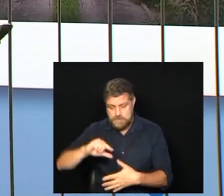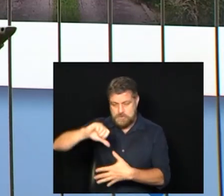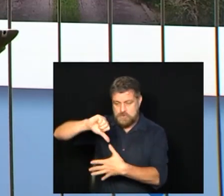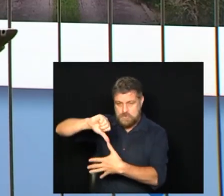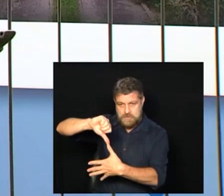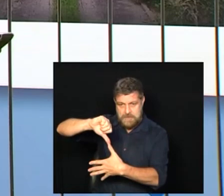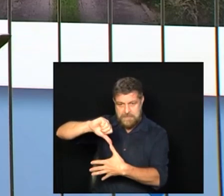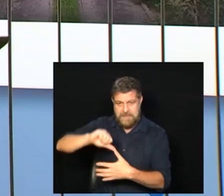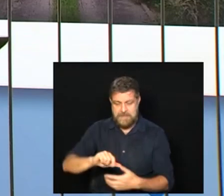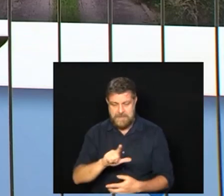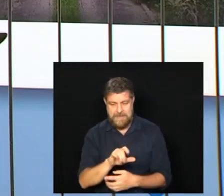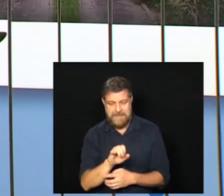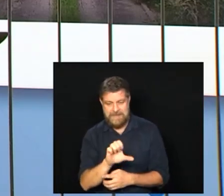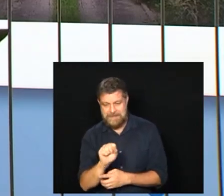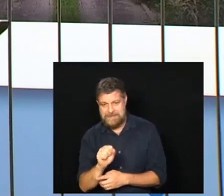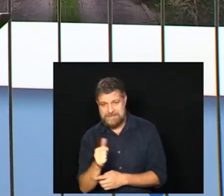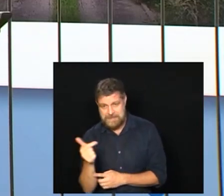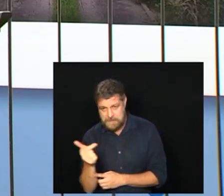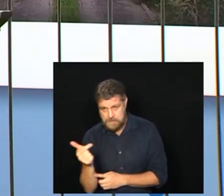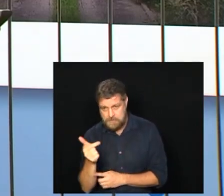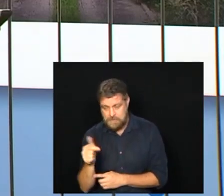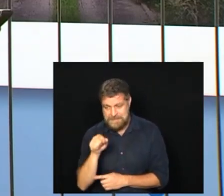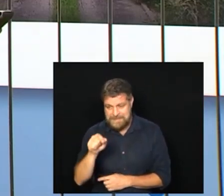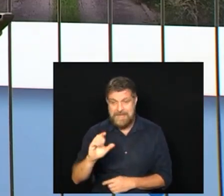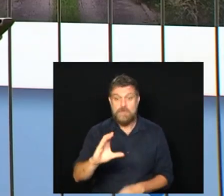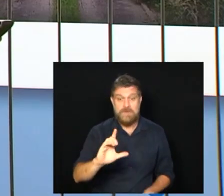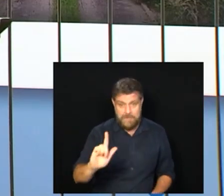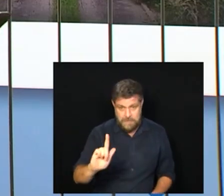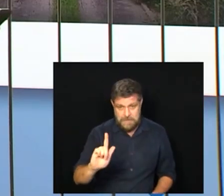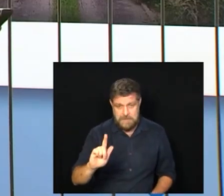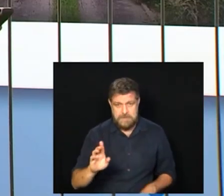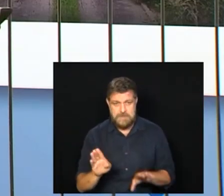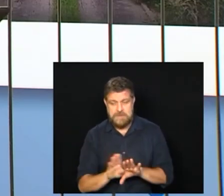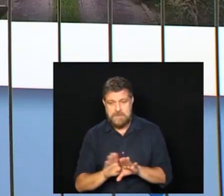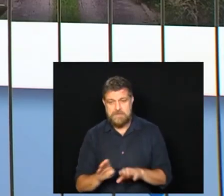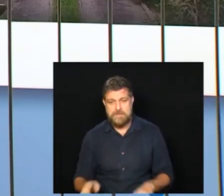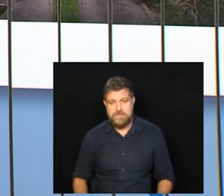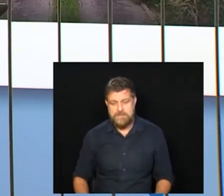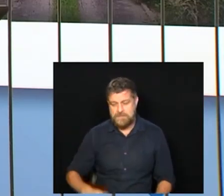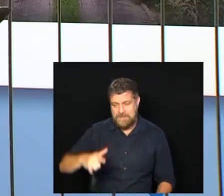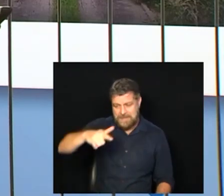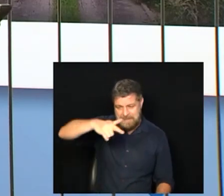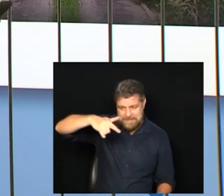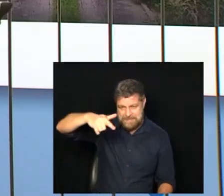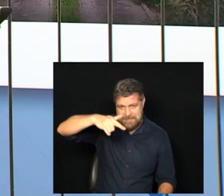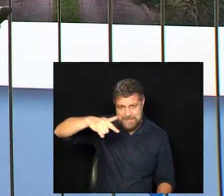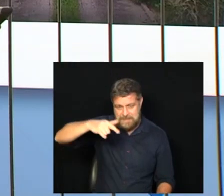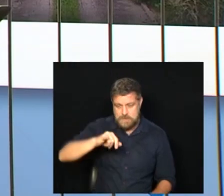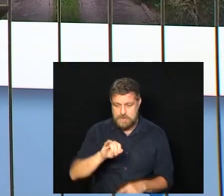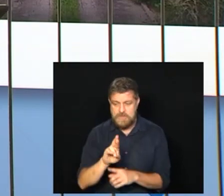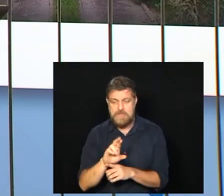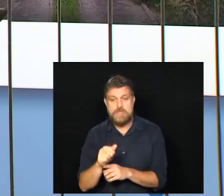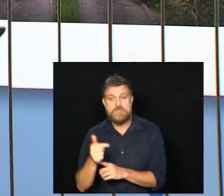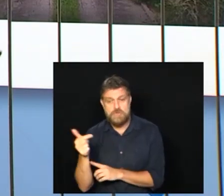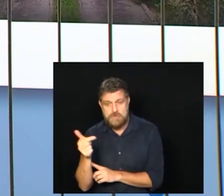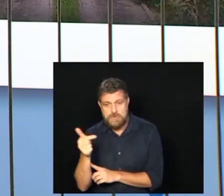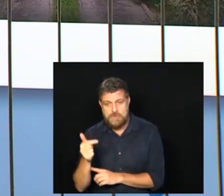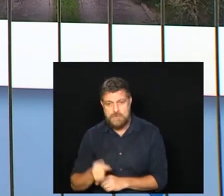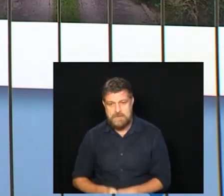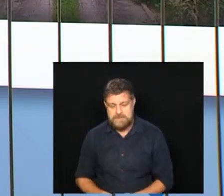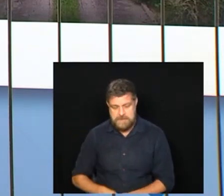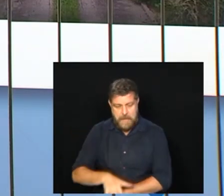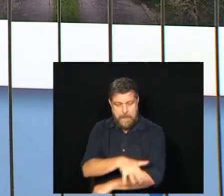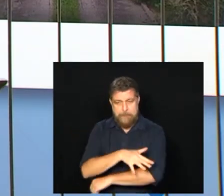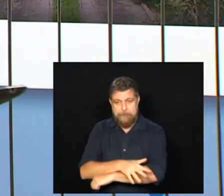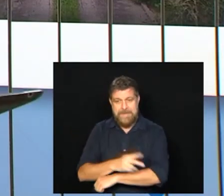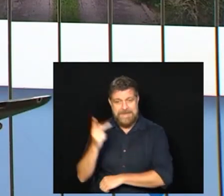Jardim Lisa 2, já lá no distrito do Campo Grande, Jardim Satélite Íris 2, Parque São Paulo e